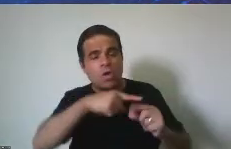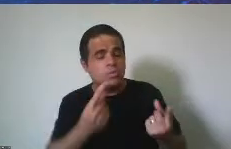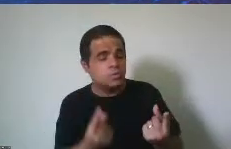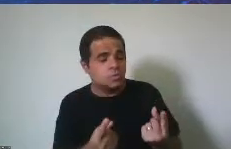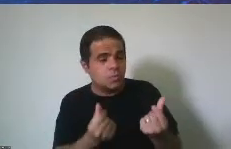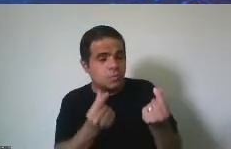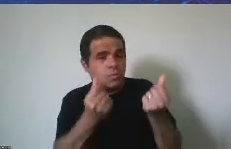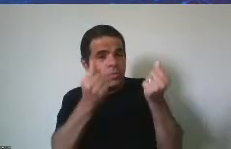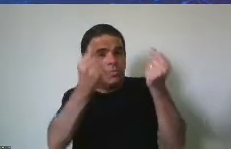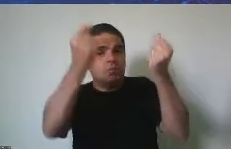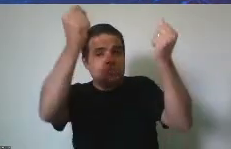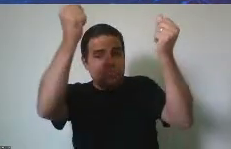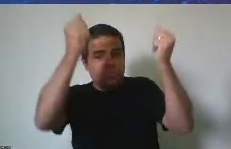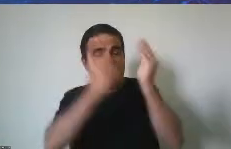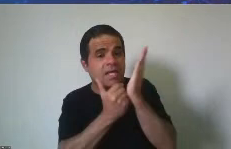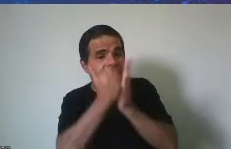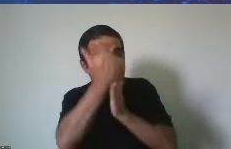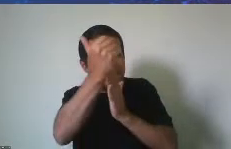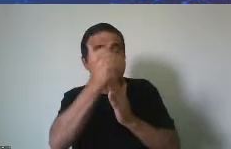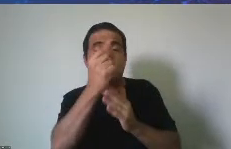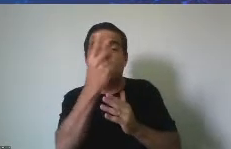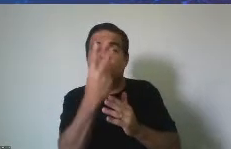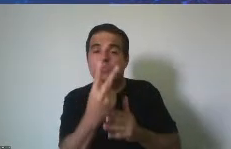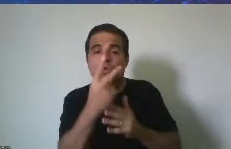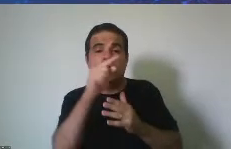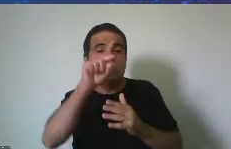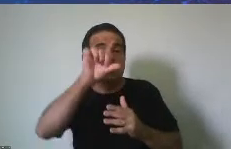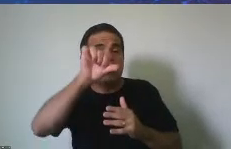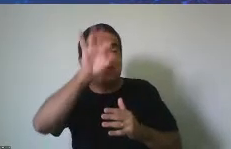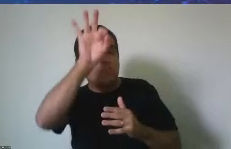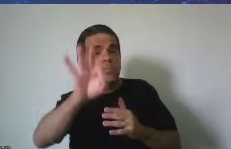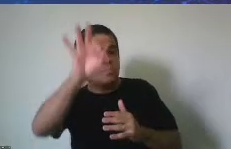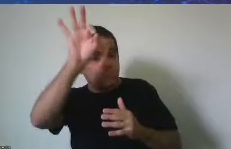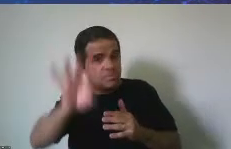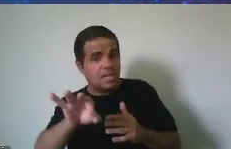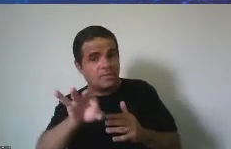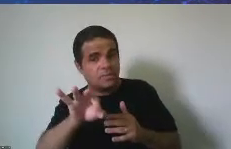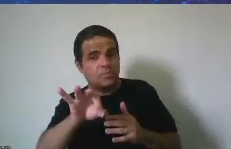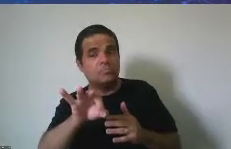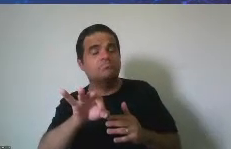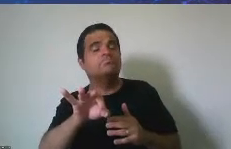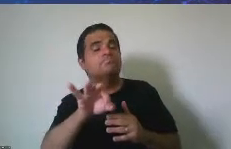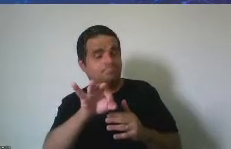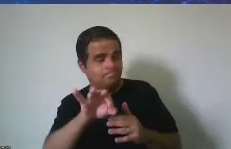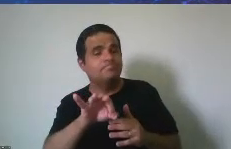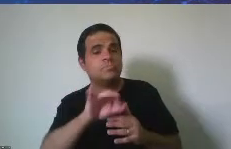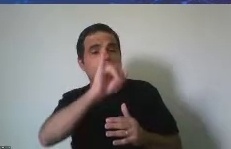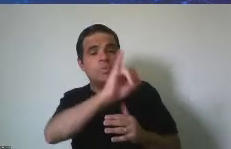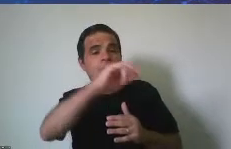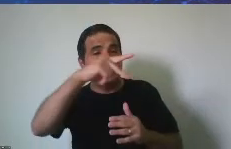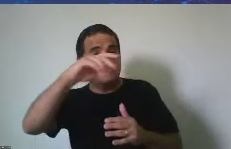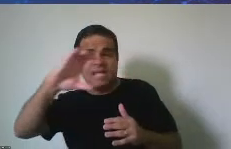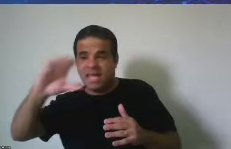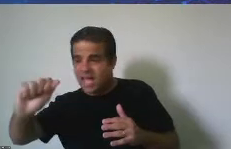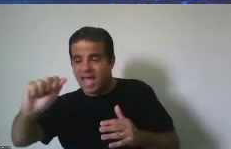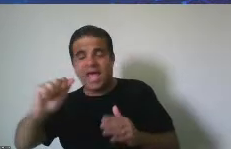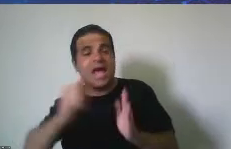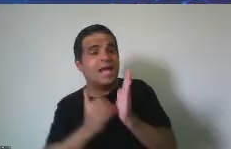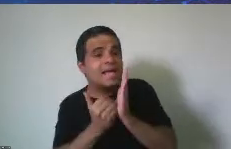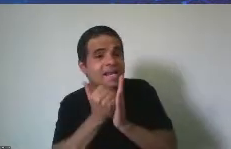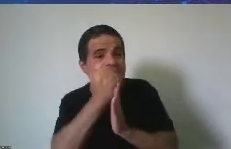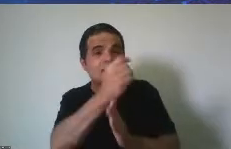o nosso custo cresceu em média 2.9% enquanto que o IPCA no mesmo período cresceu